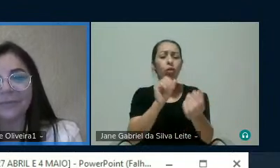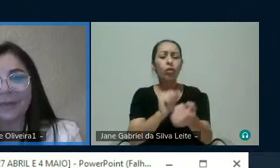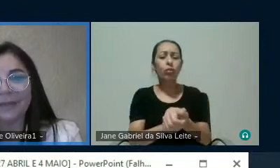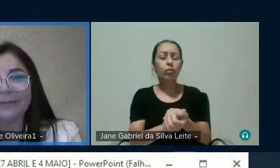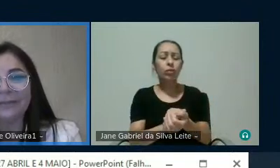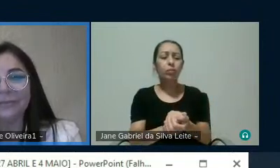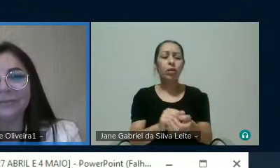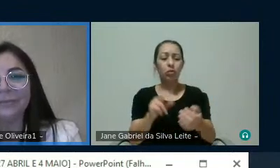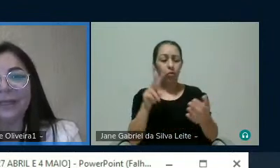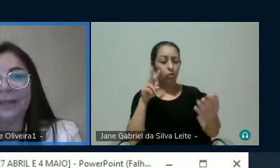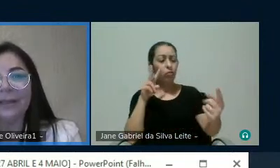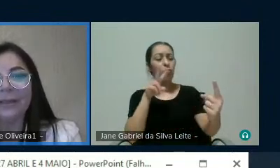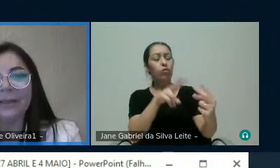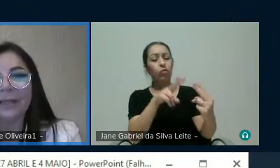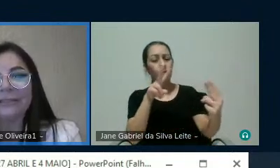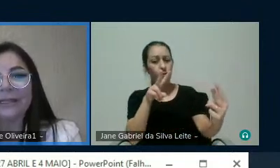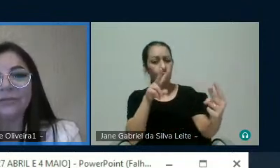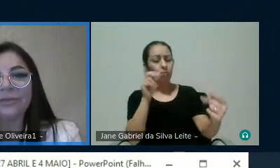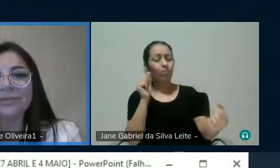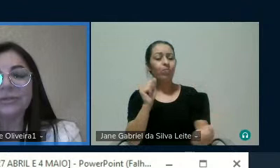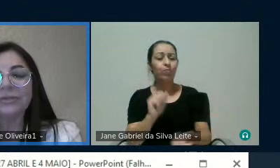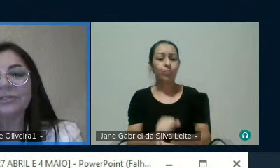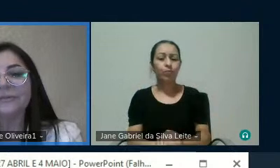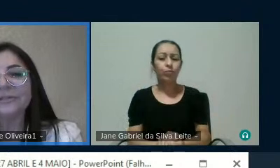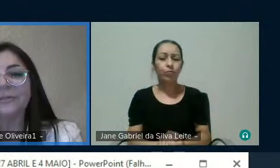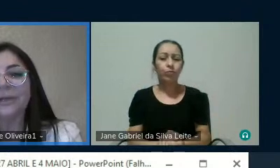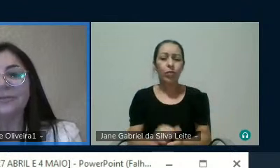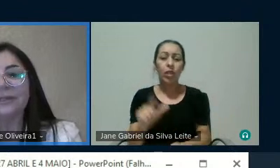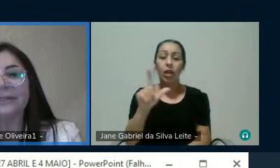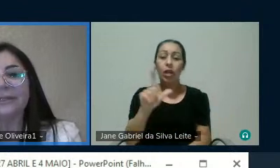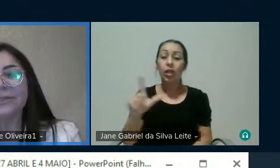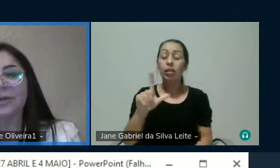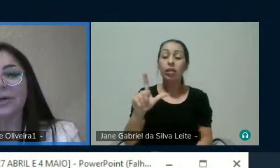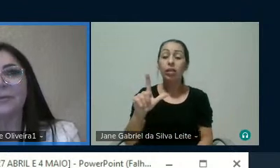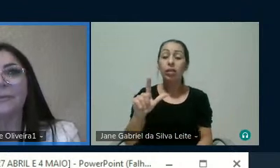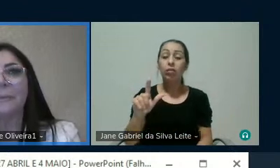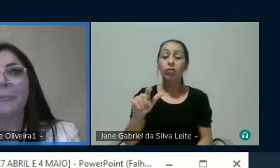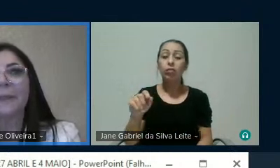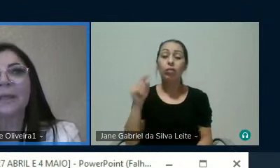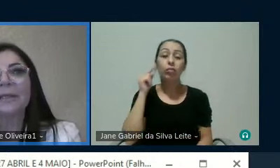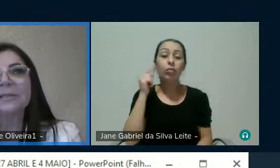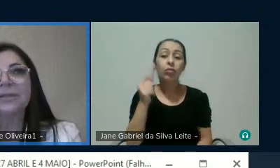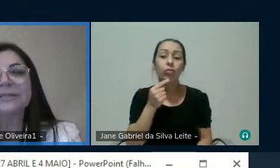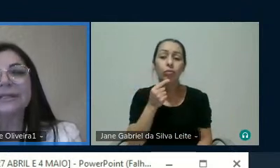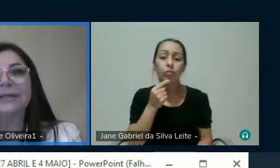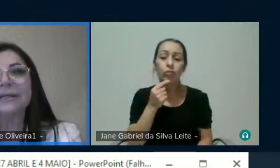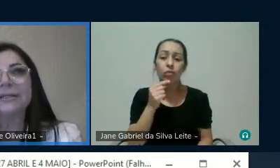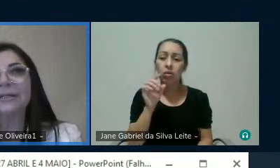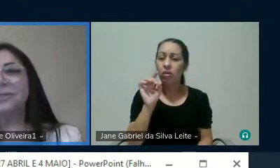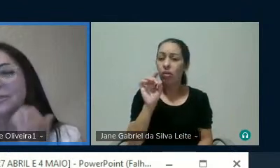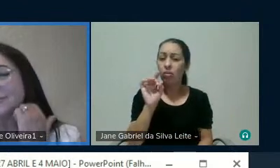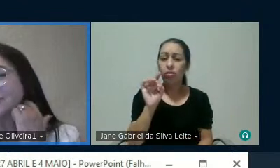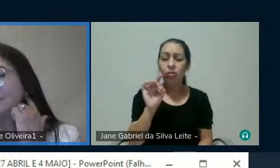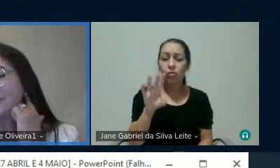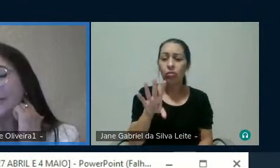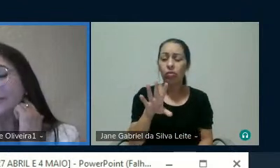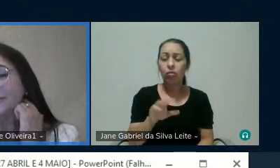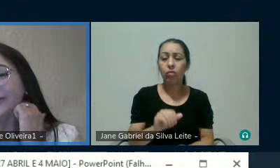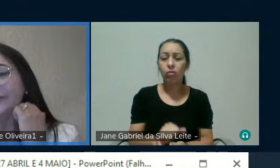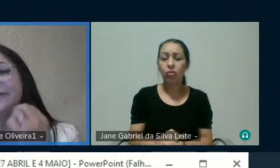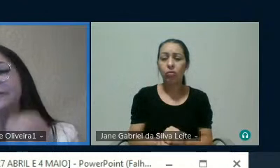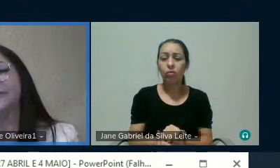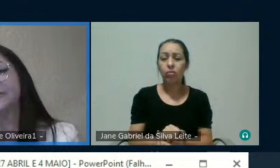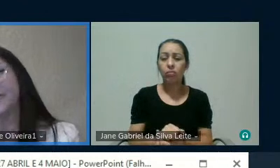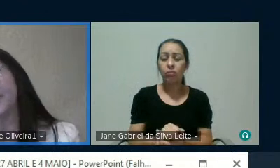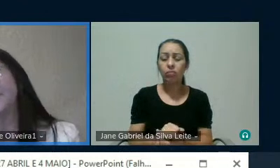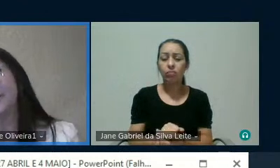também, então a literatura dos surdos dificilmente vai ter só digamos, um livro escrito,